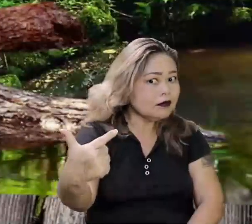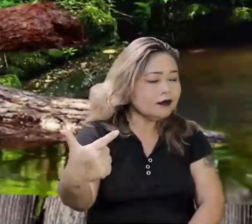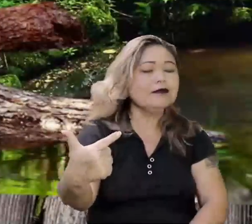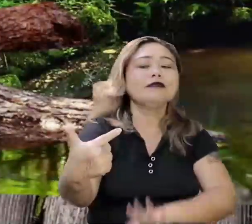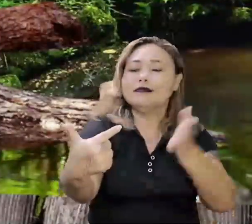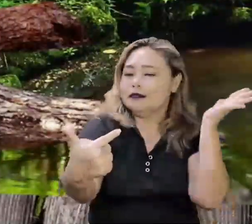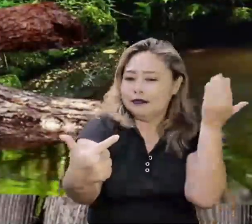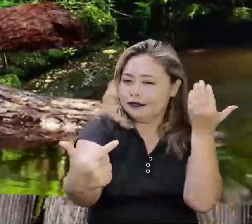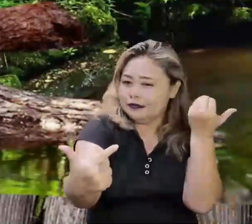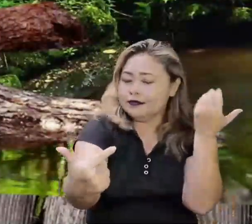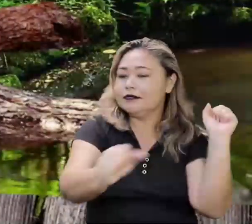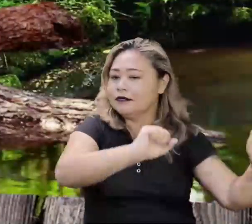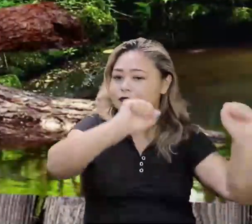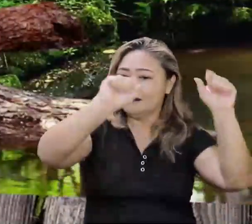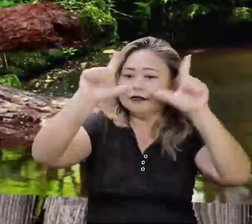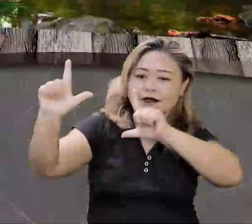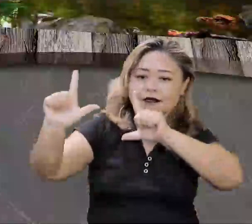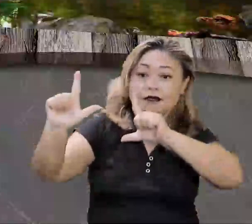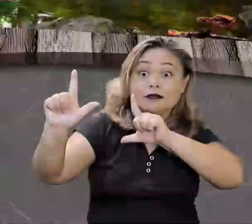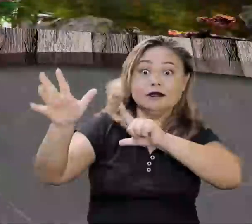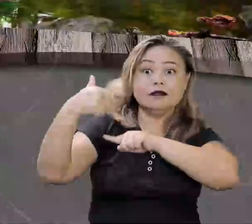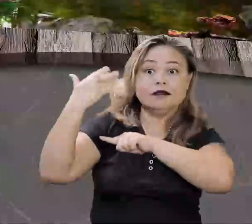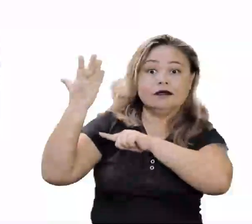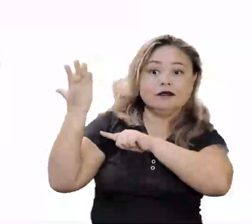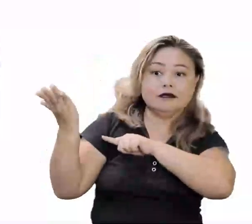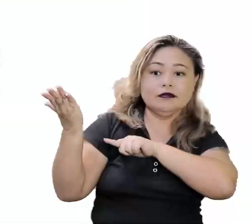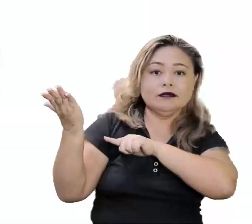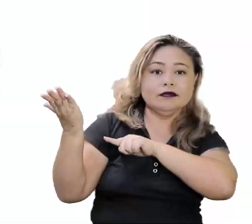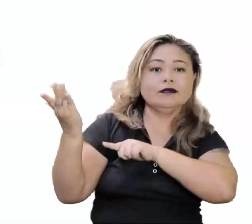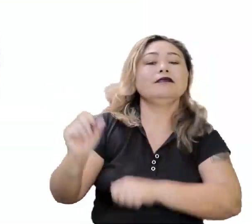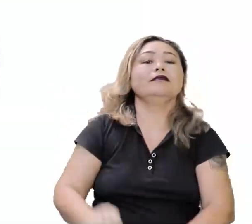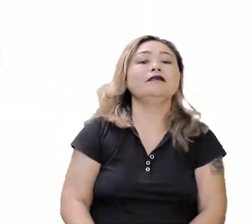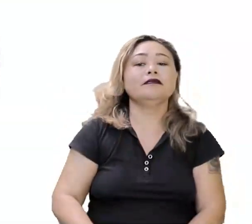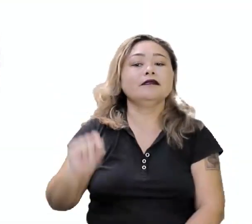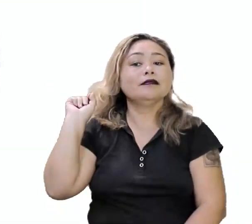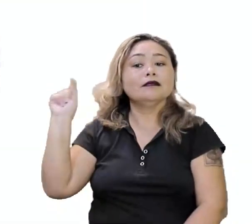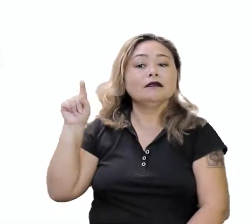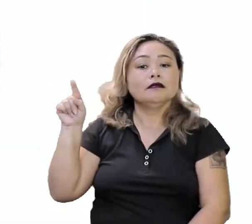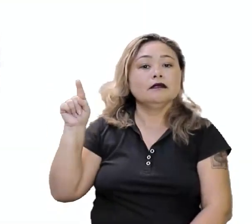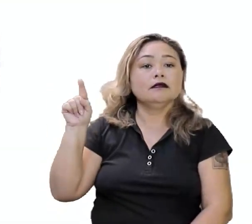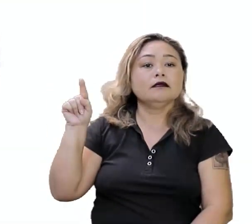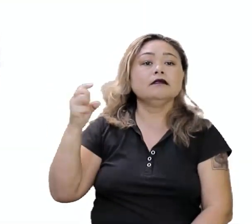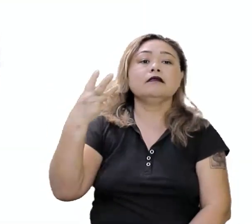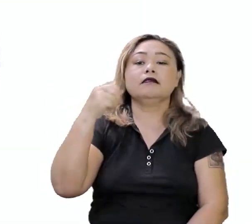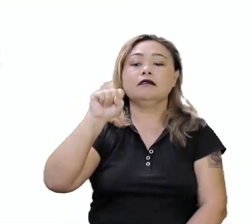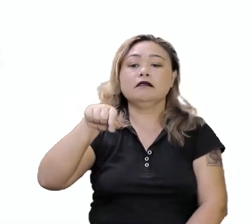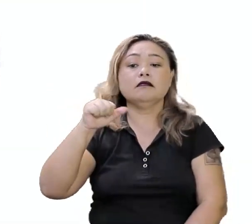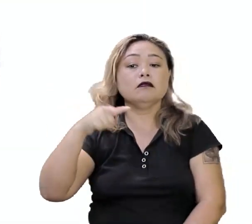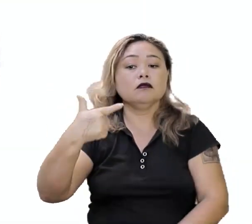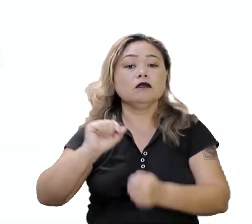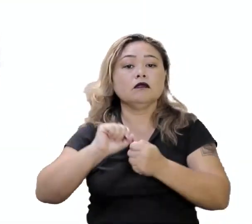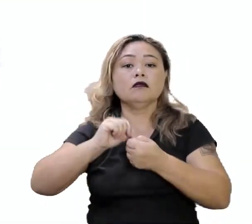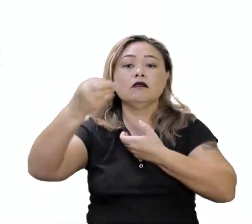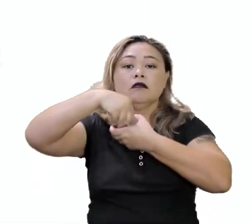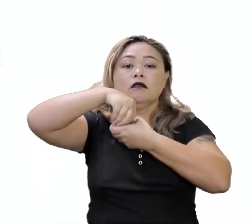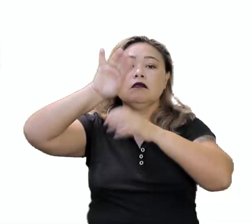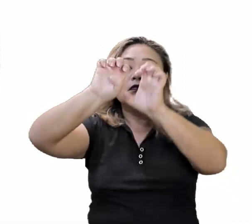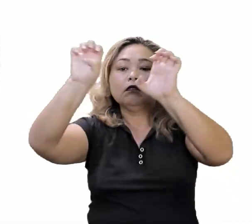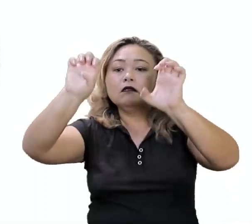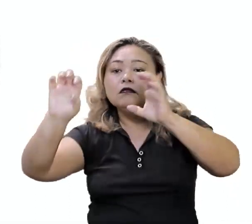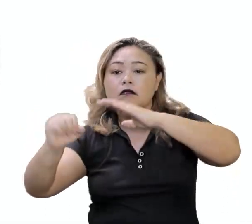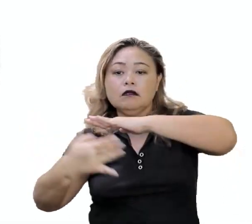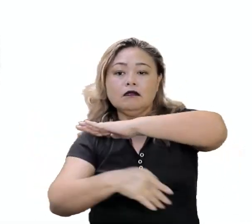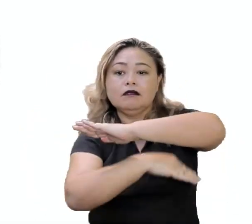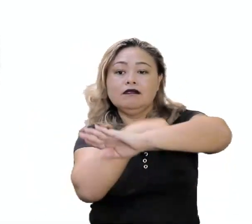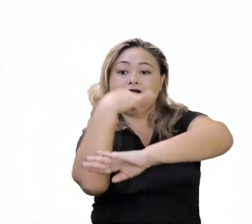38.2. Vamos lá? Joga na telinha. Uou! Joga na tela. Prende. 38.2, componentes estruturais de